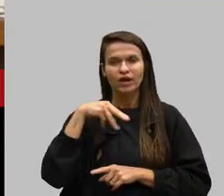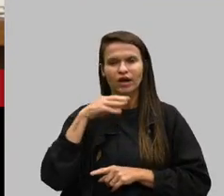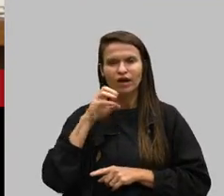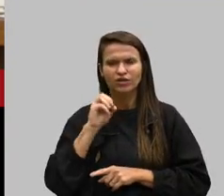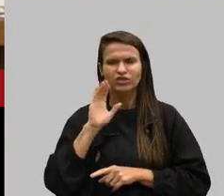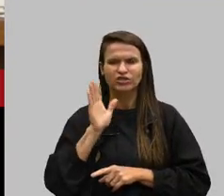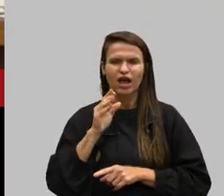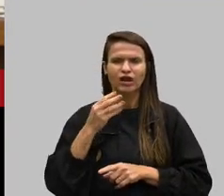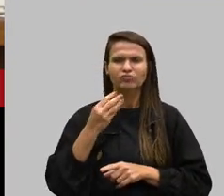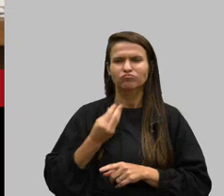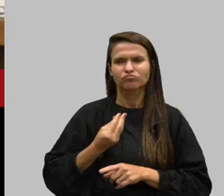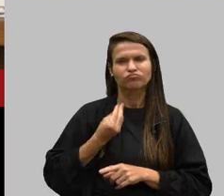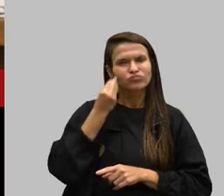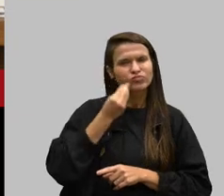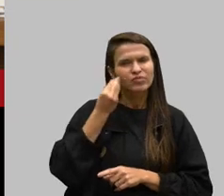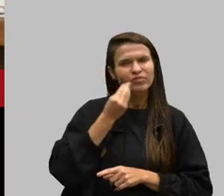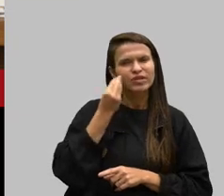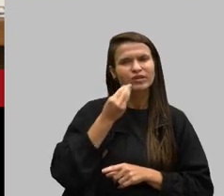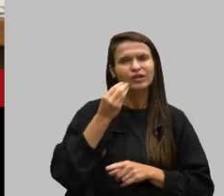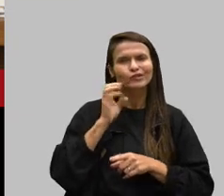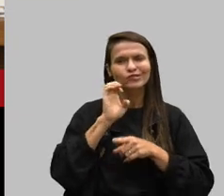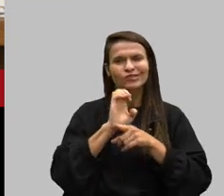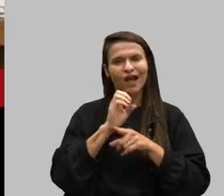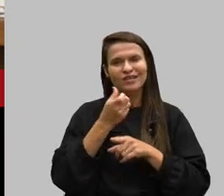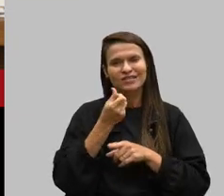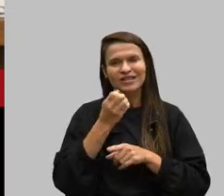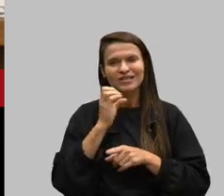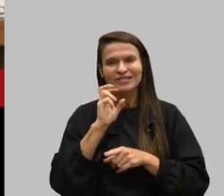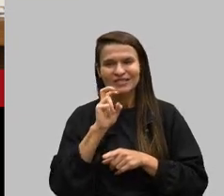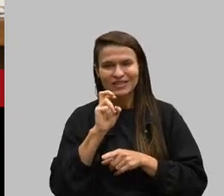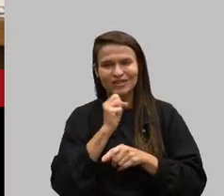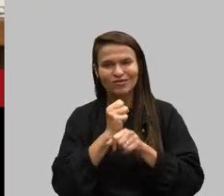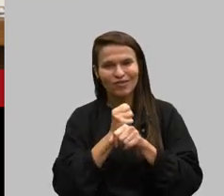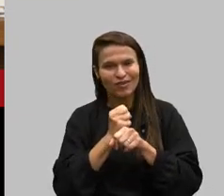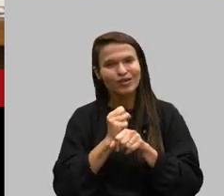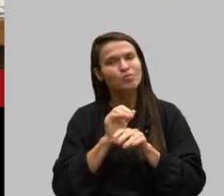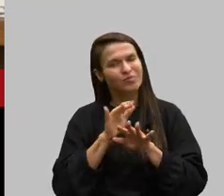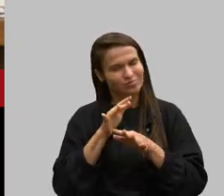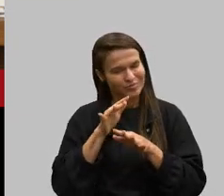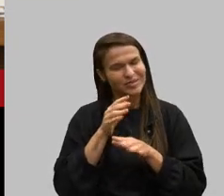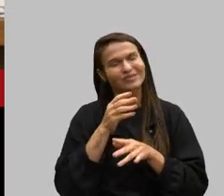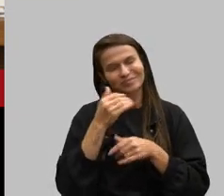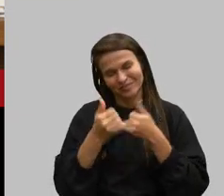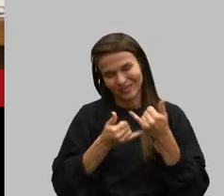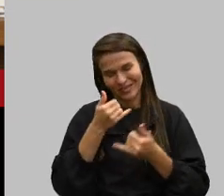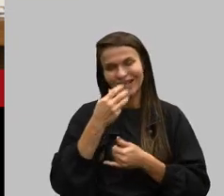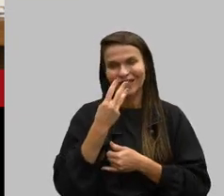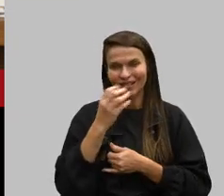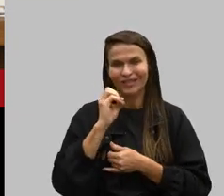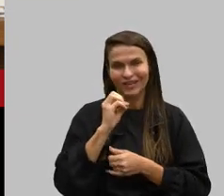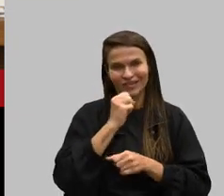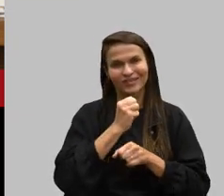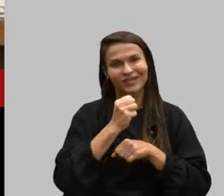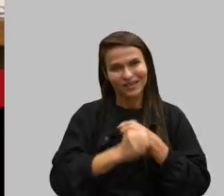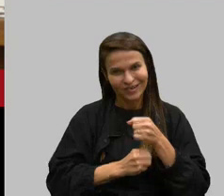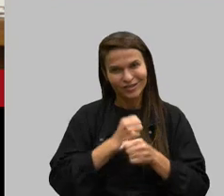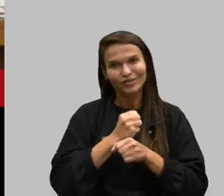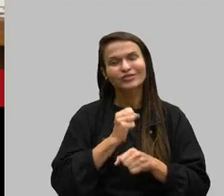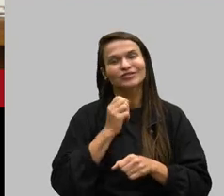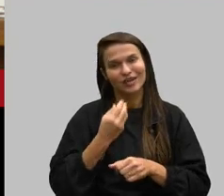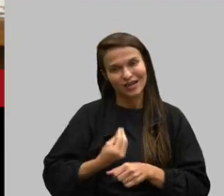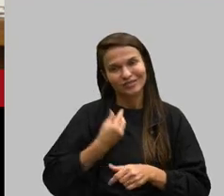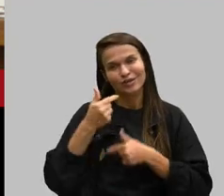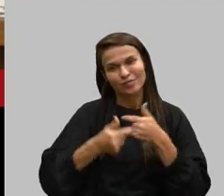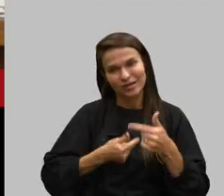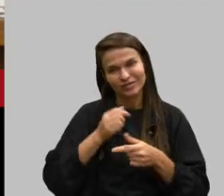65 anos já brincadeira mas pelo menos 30 anos tem que o Juliano Tá no estado de Minas Gerais e hoje